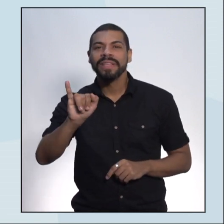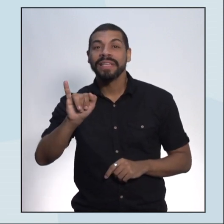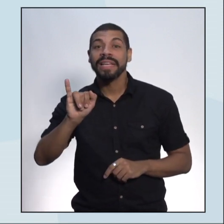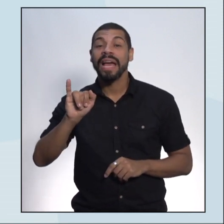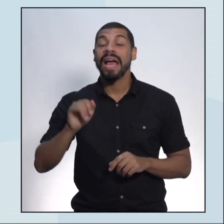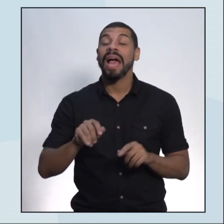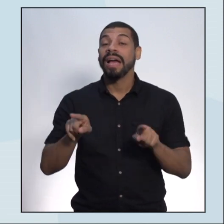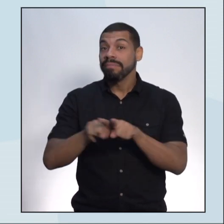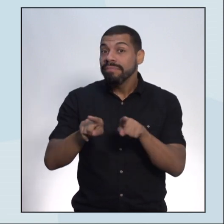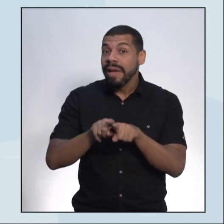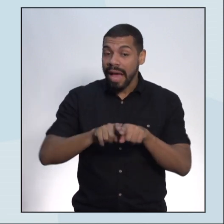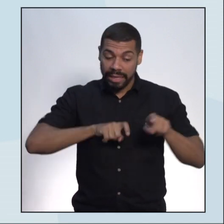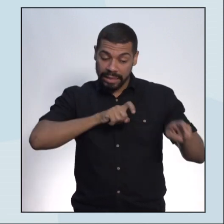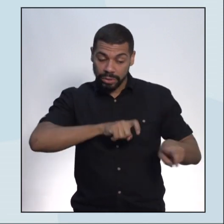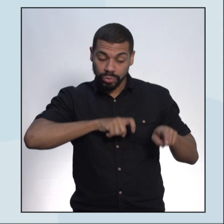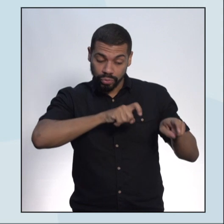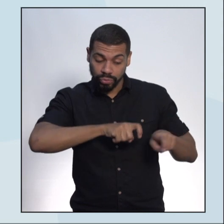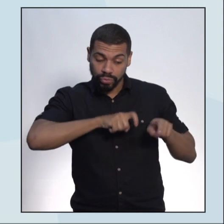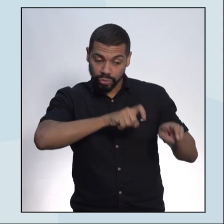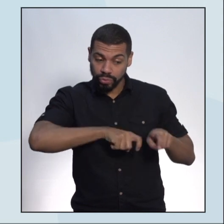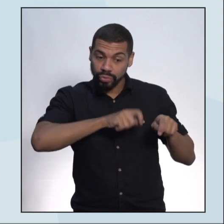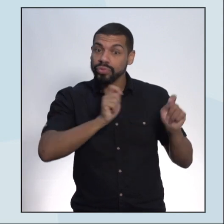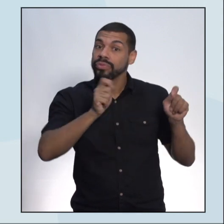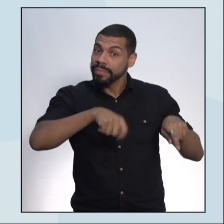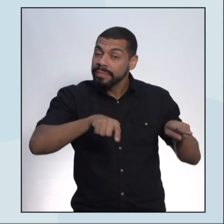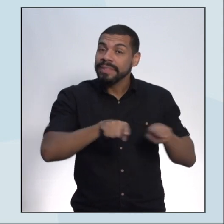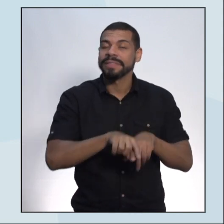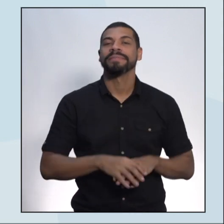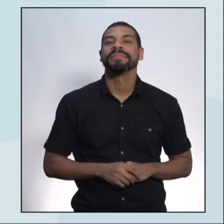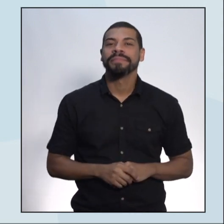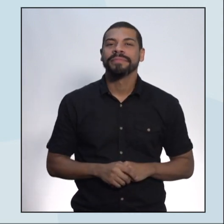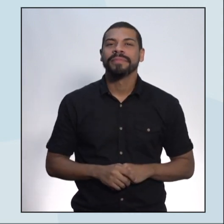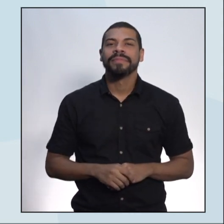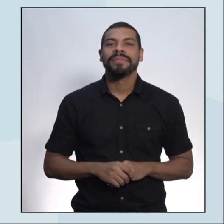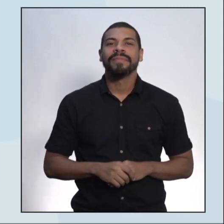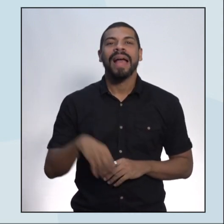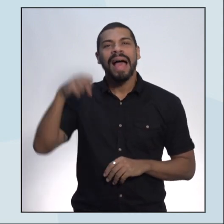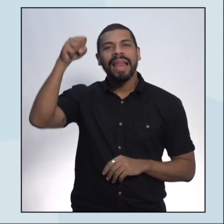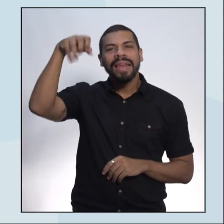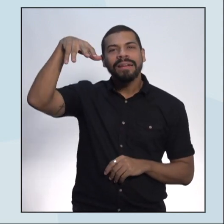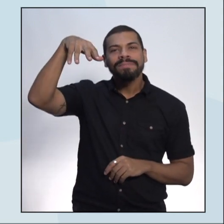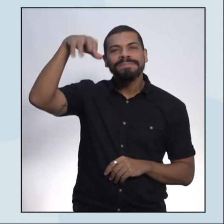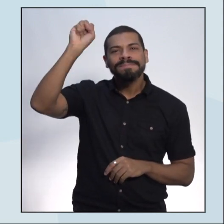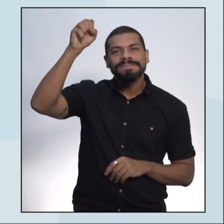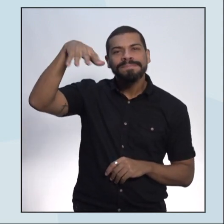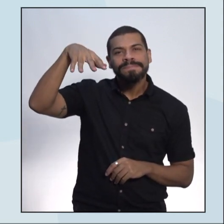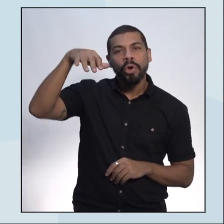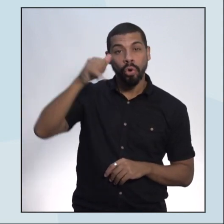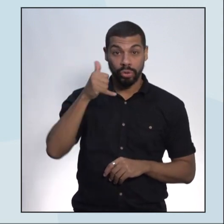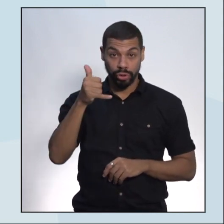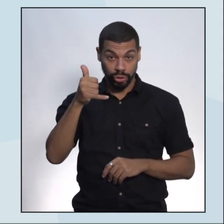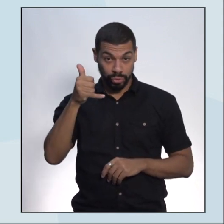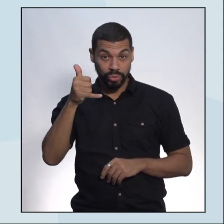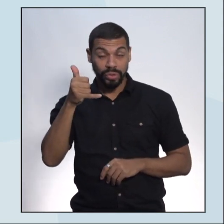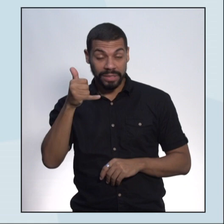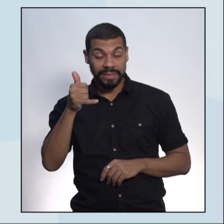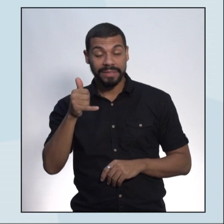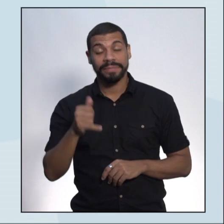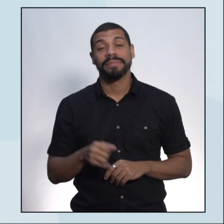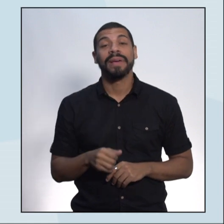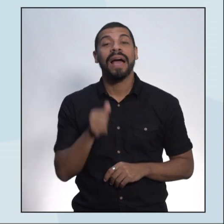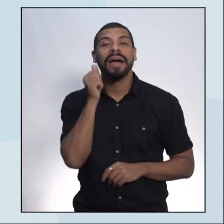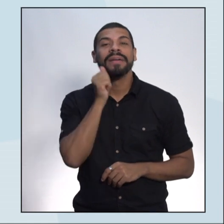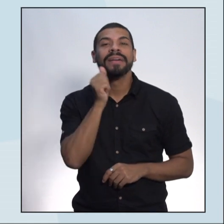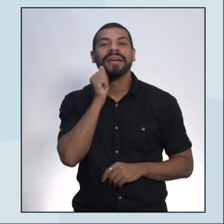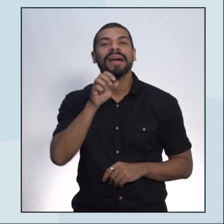grande desenvolvimento do ser humano. A lâmpada, o celular, a Maria Beatriz